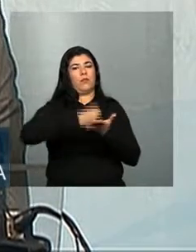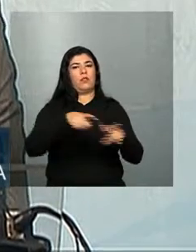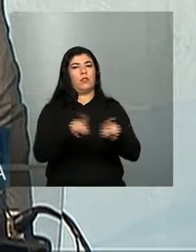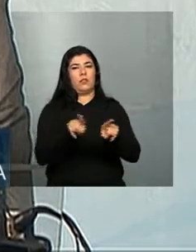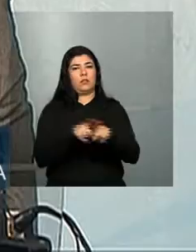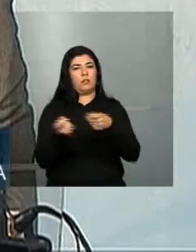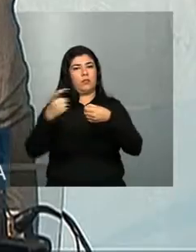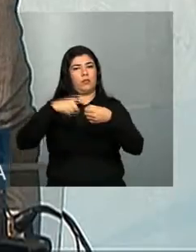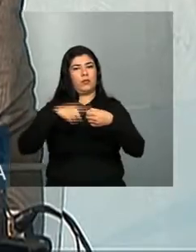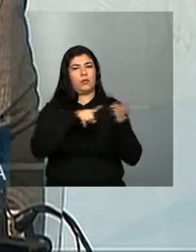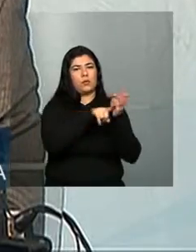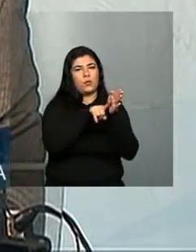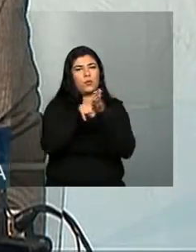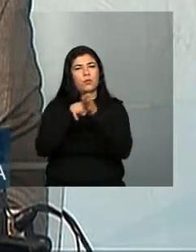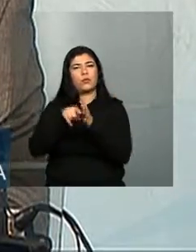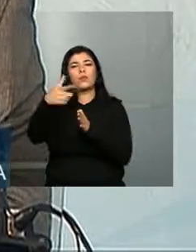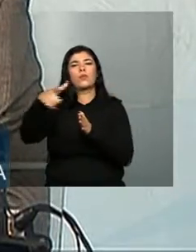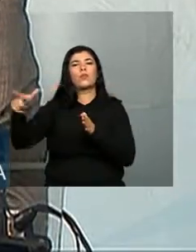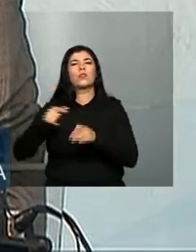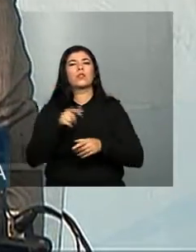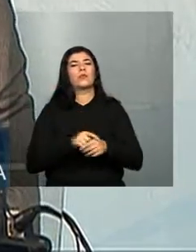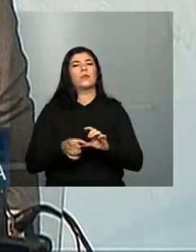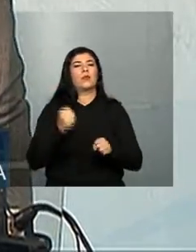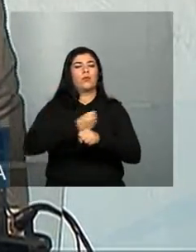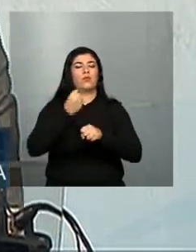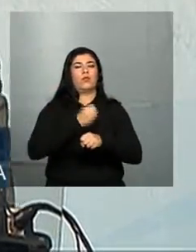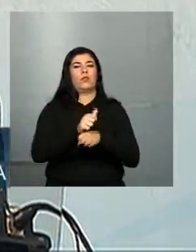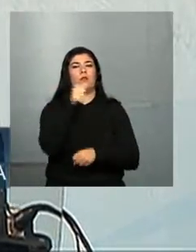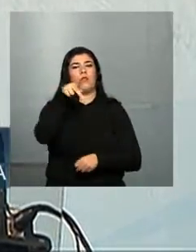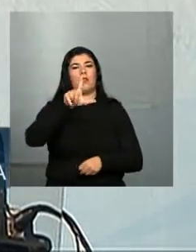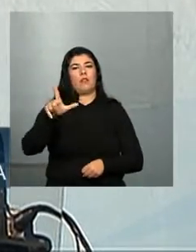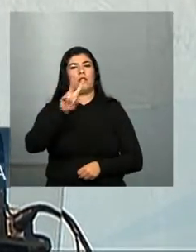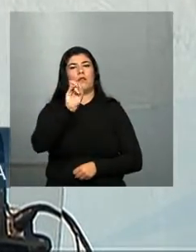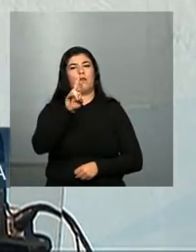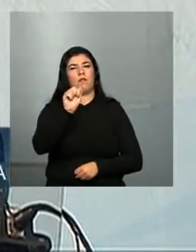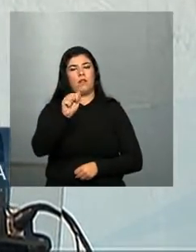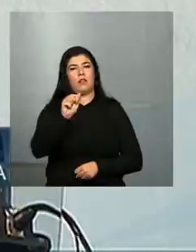vamos licitar a obra do anel viário norte de Feira de Santana.